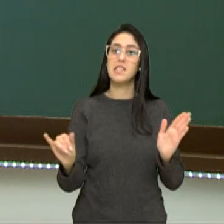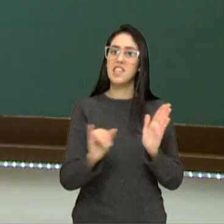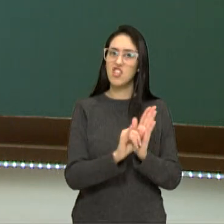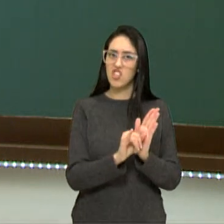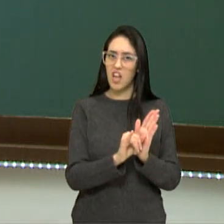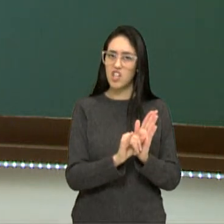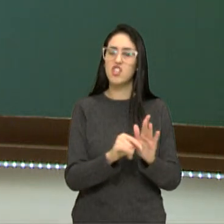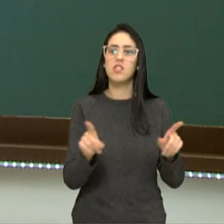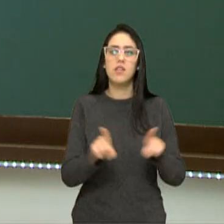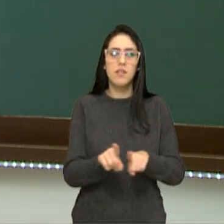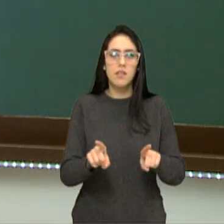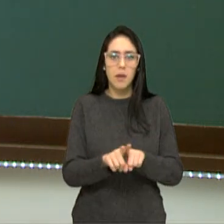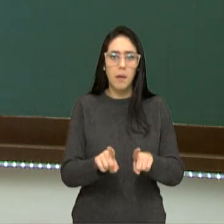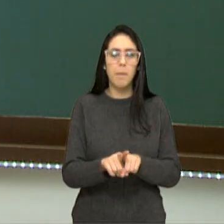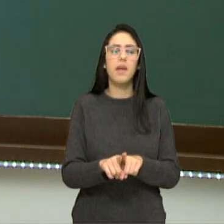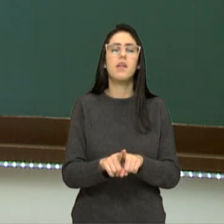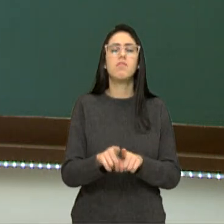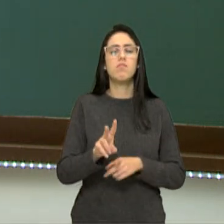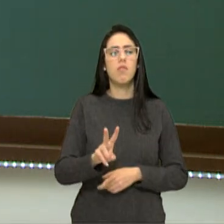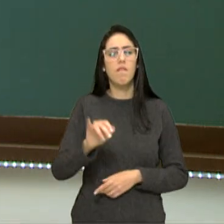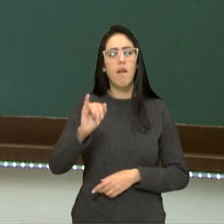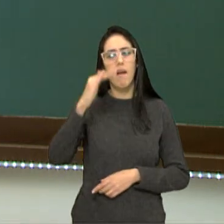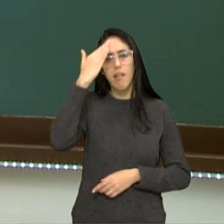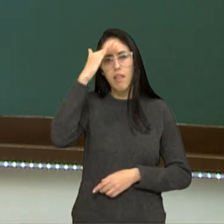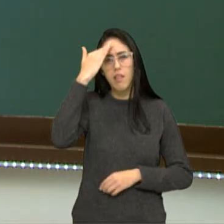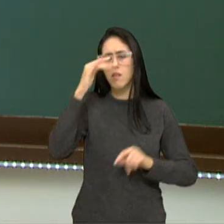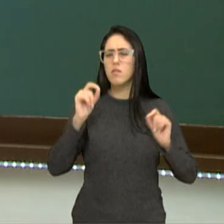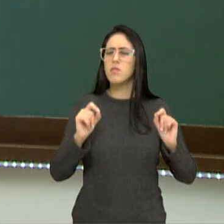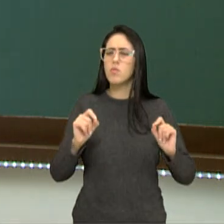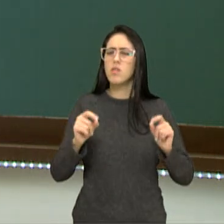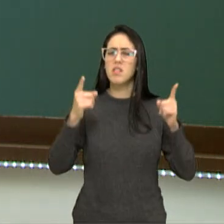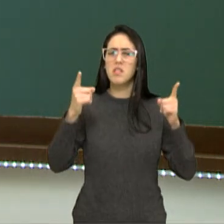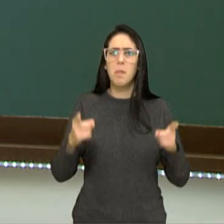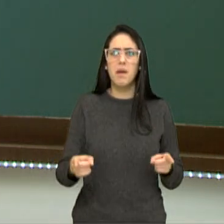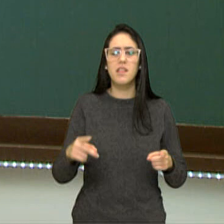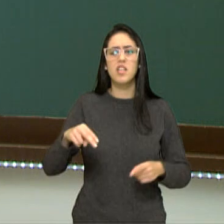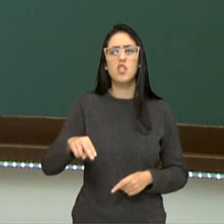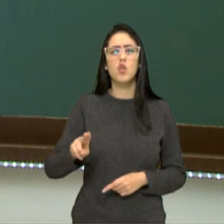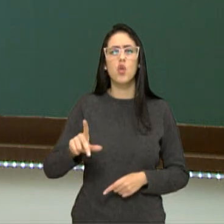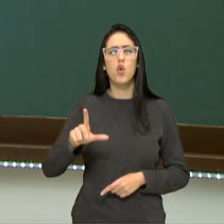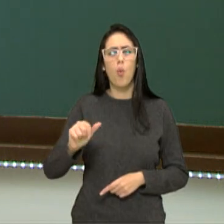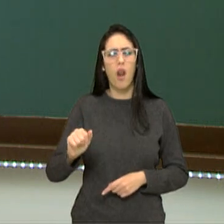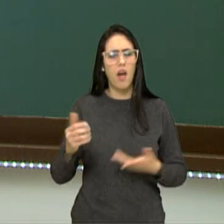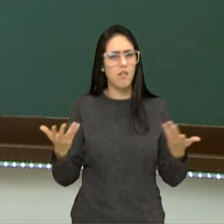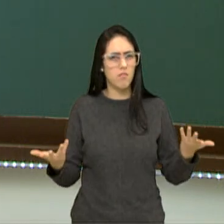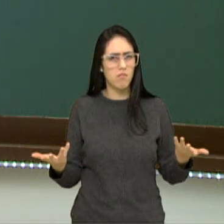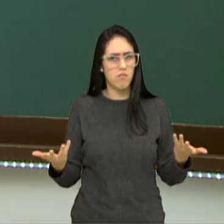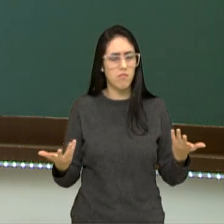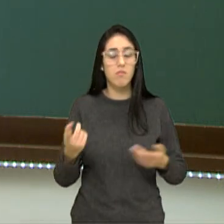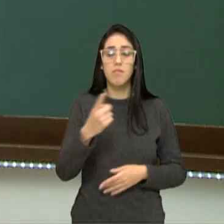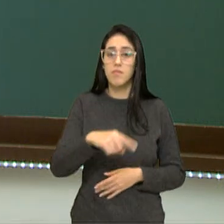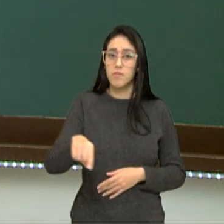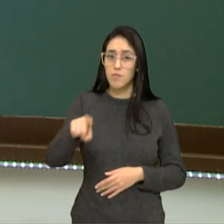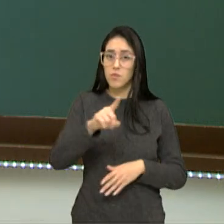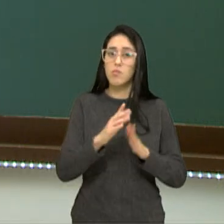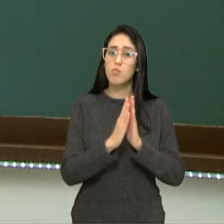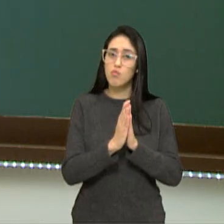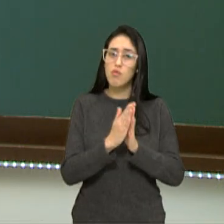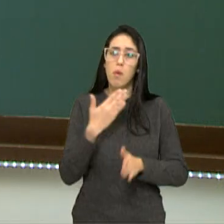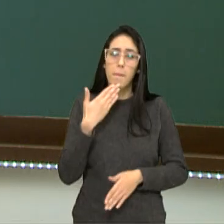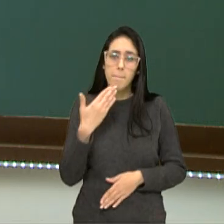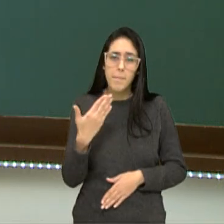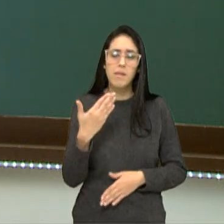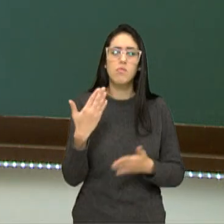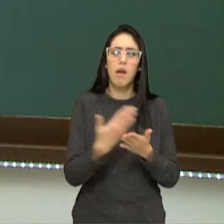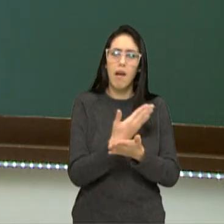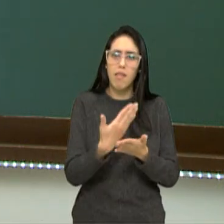identidade e também vamos compreender o que é uma matriz nula. Peço que você esteja aí com o seu caderno para fazer